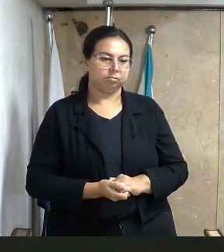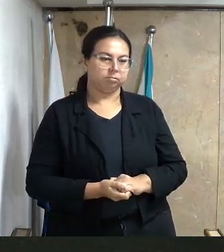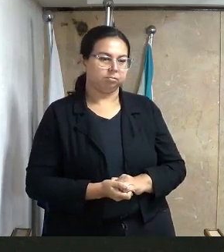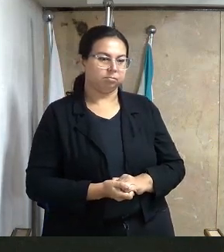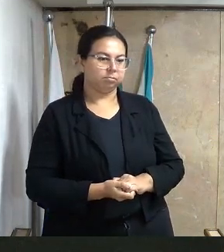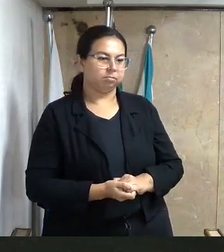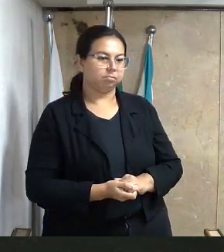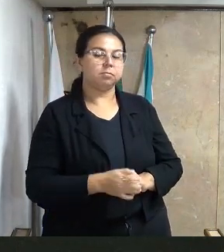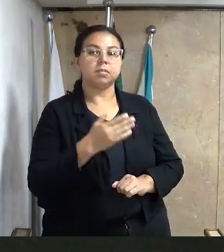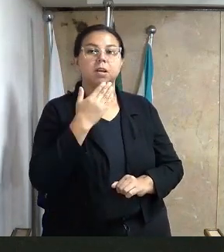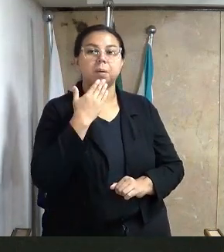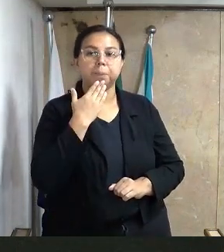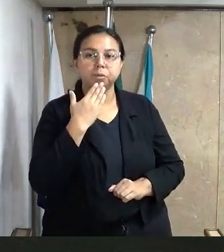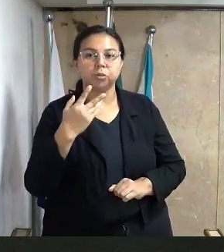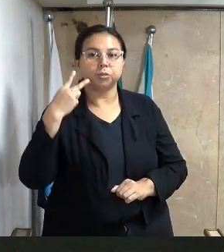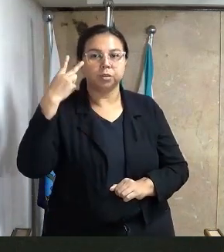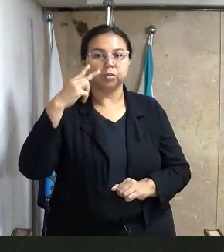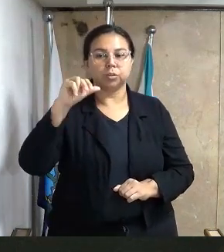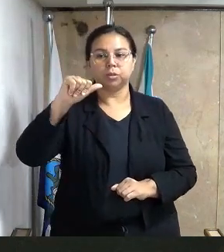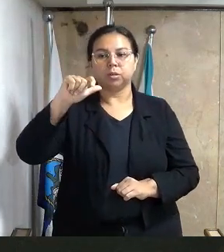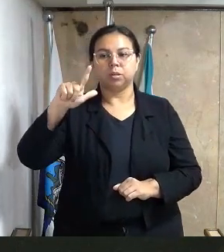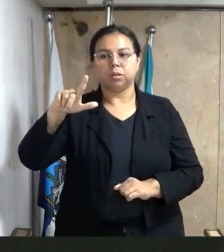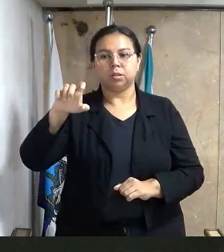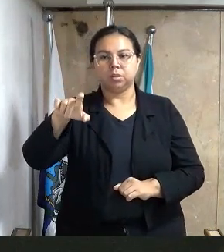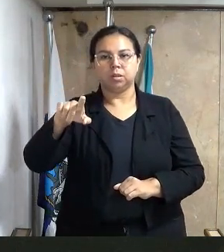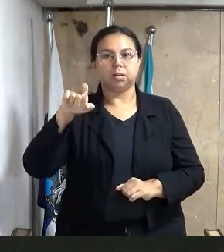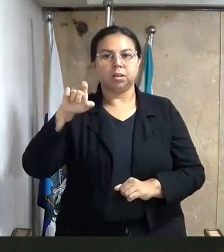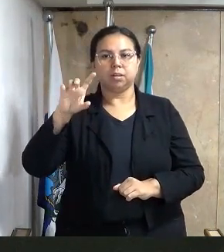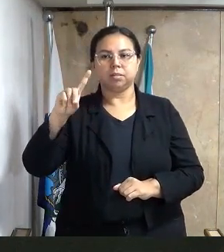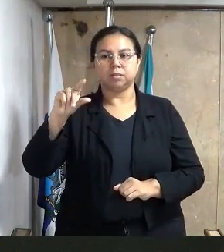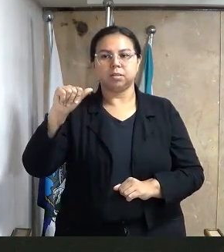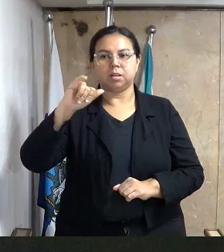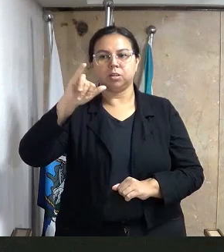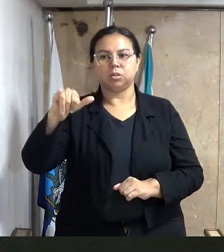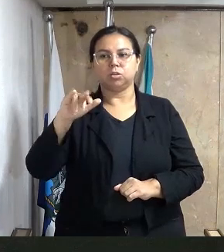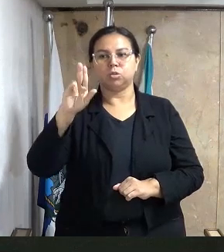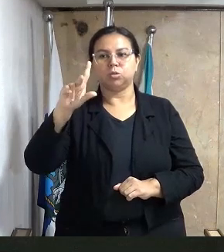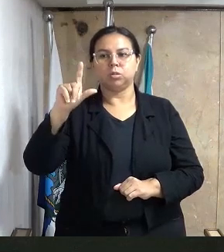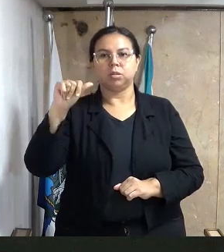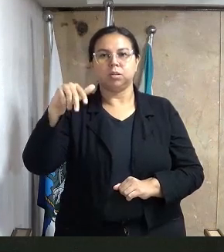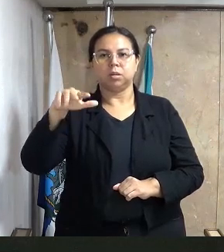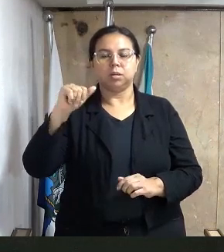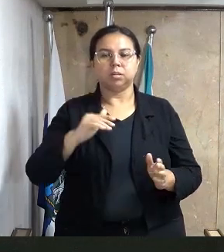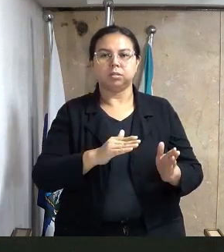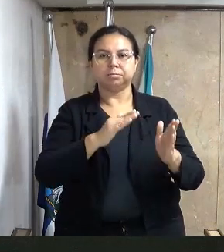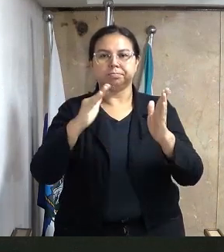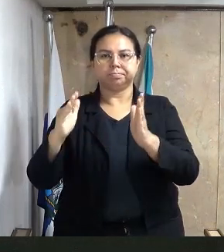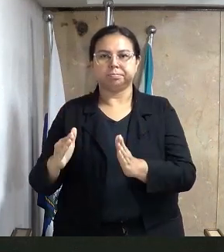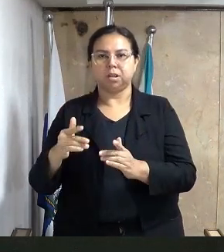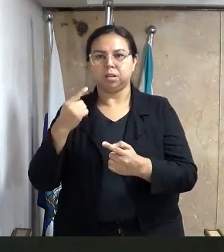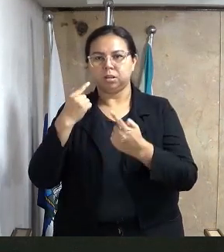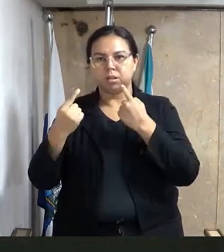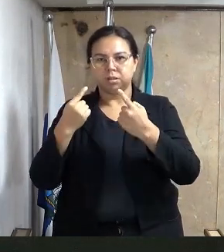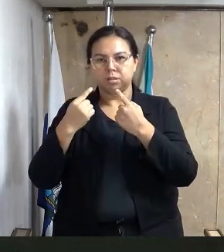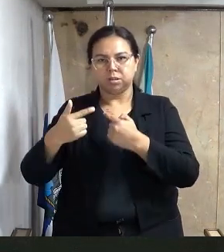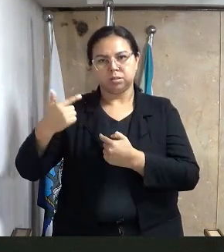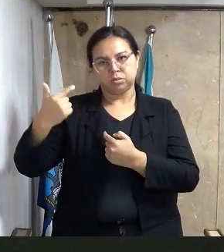A pedido do vereador Alex da Juliana, todas as matérias estão em segunda discussão.